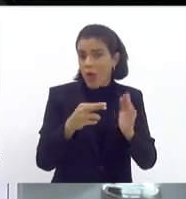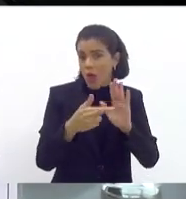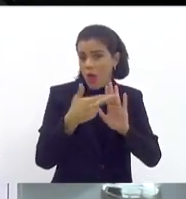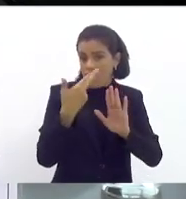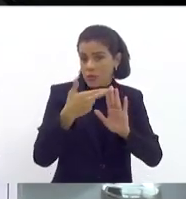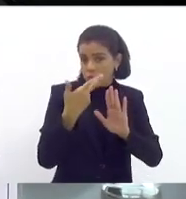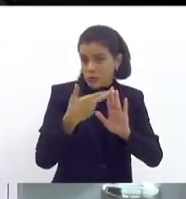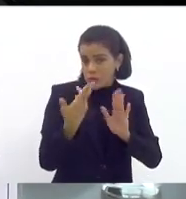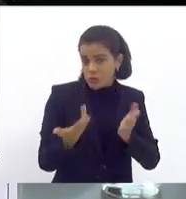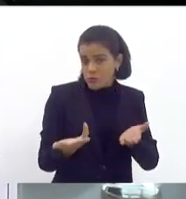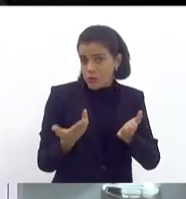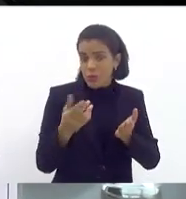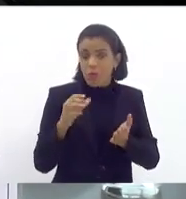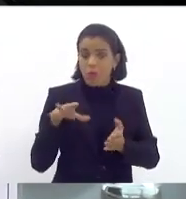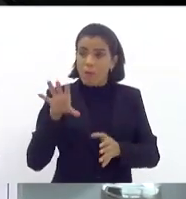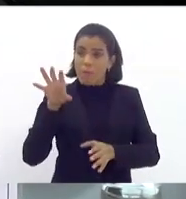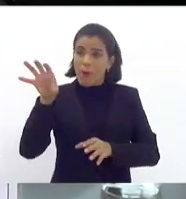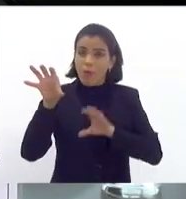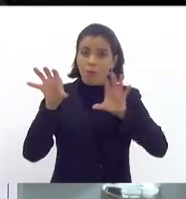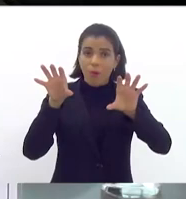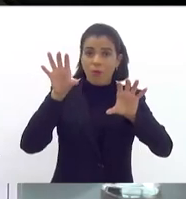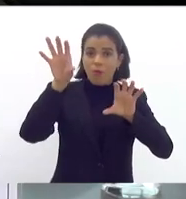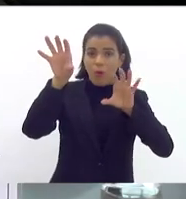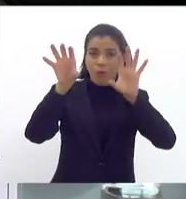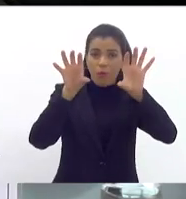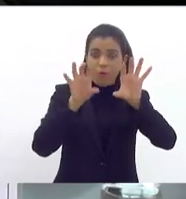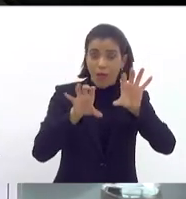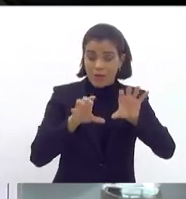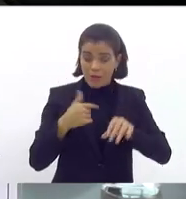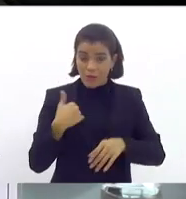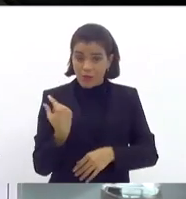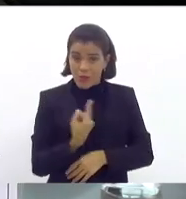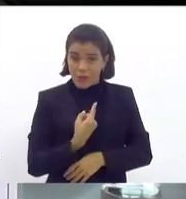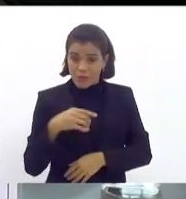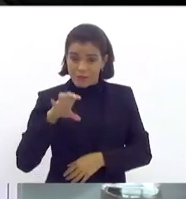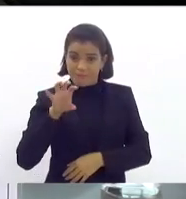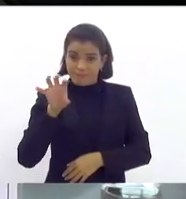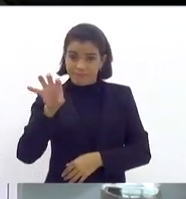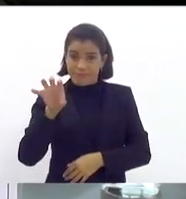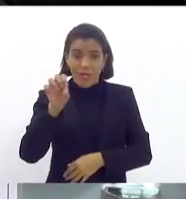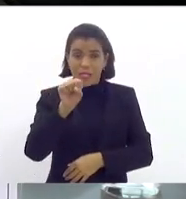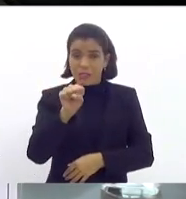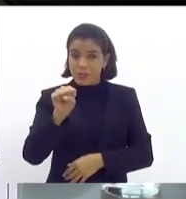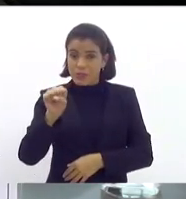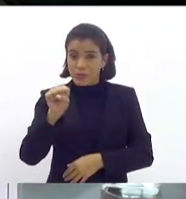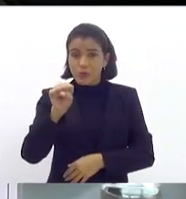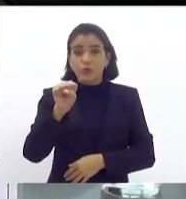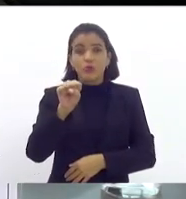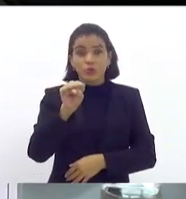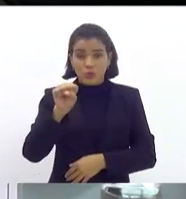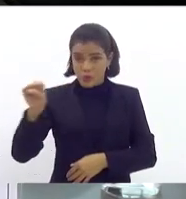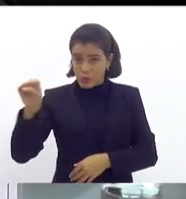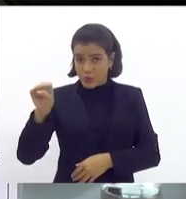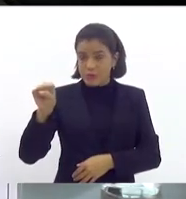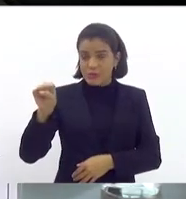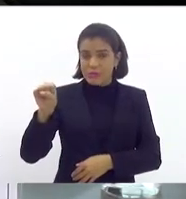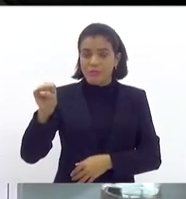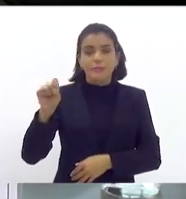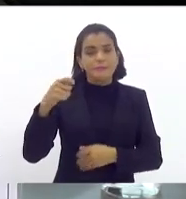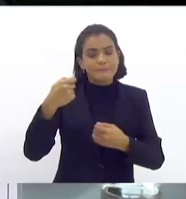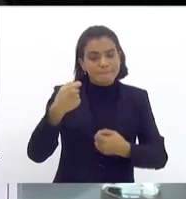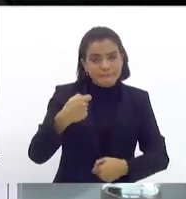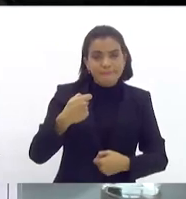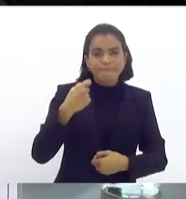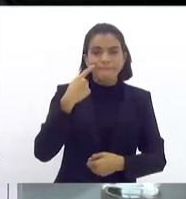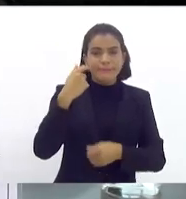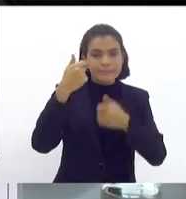FAES regionalmente. E a nossa região é o Sudeste. Então, precisaria